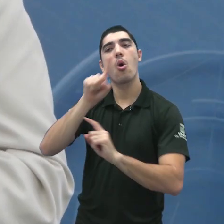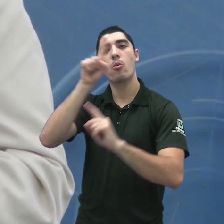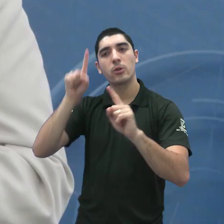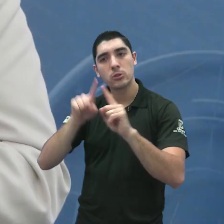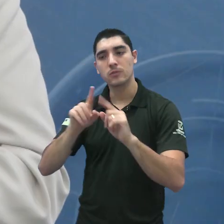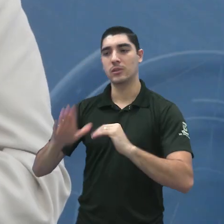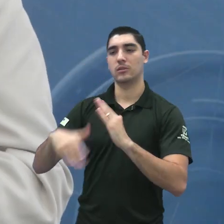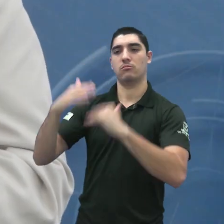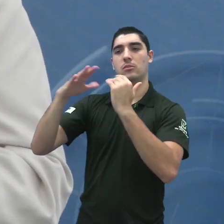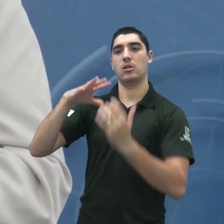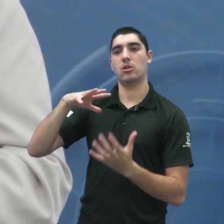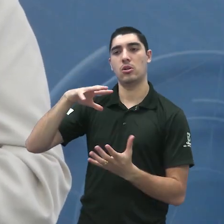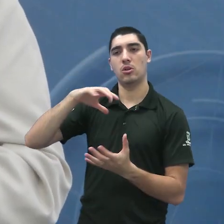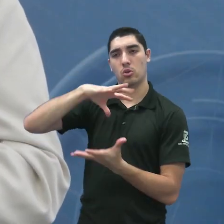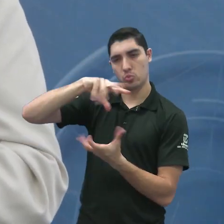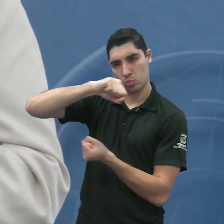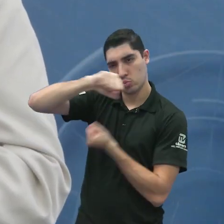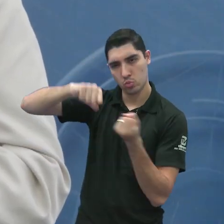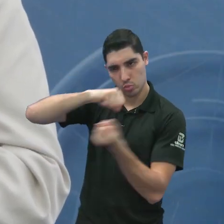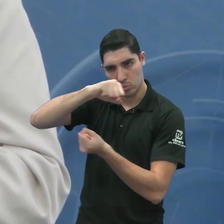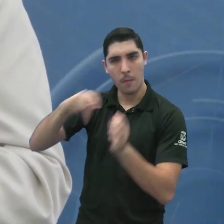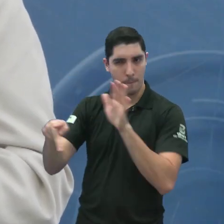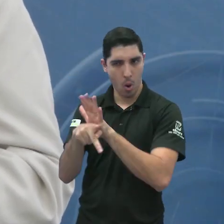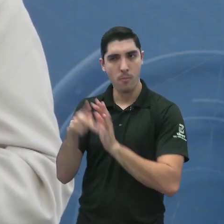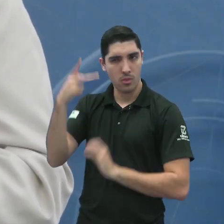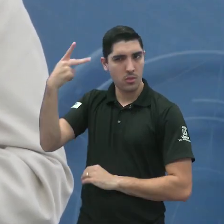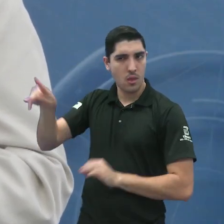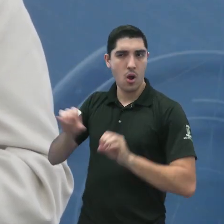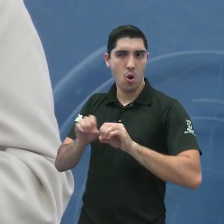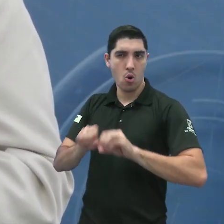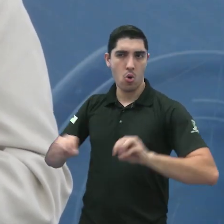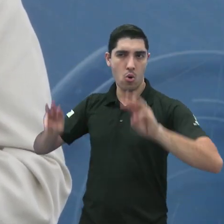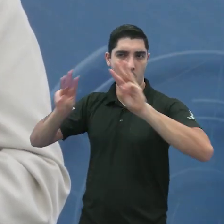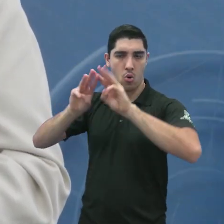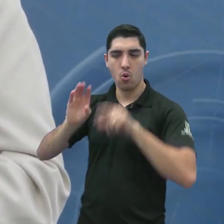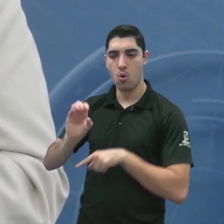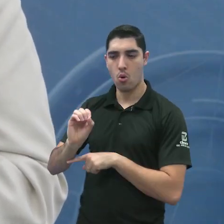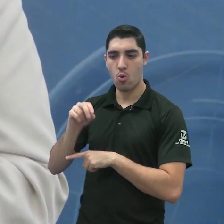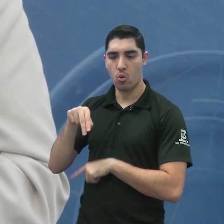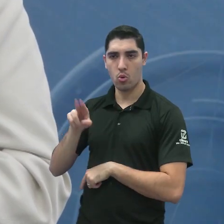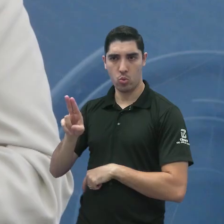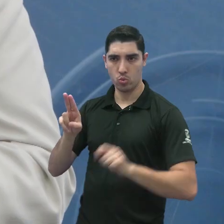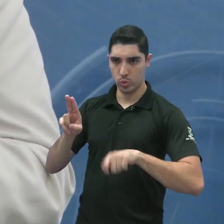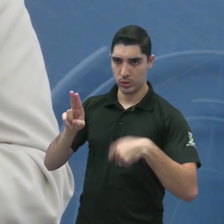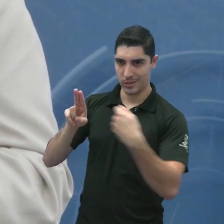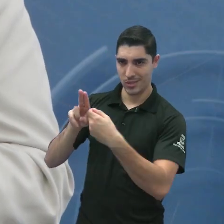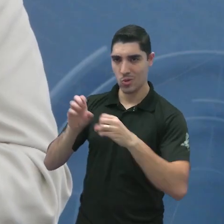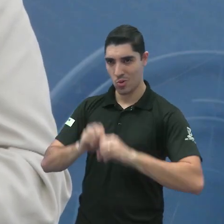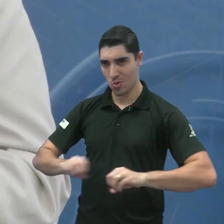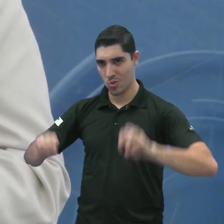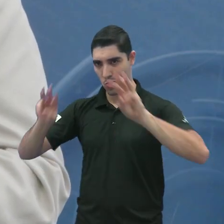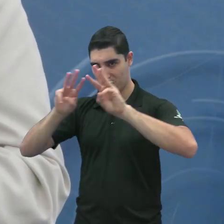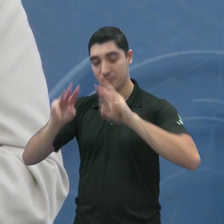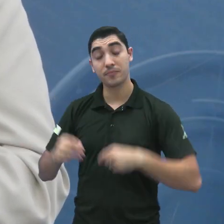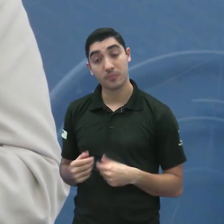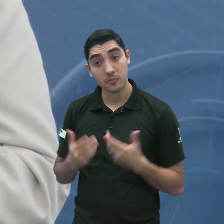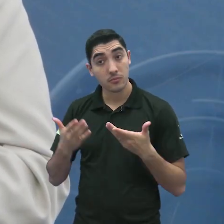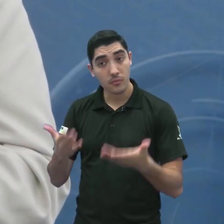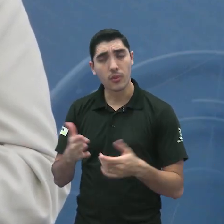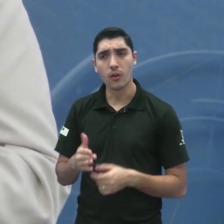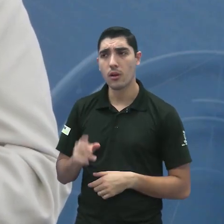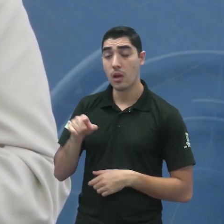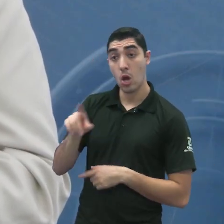Desenvolvimento Sustentável da ONU, as Organizações das Nações Unidas, gente. O maior destaque é